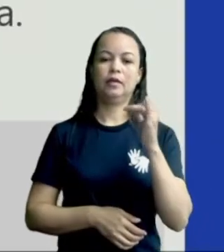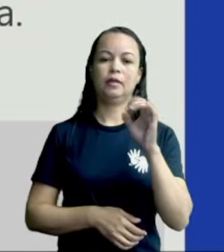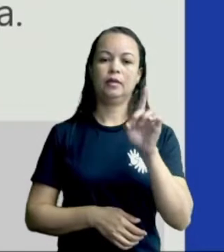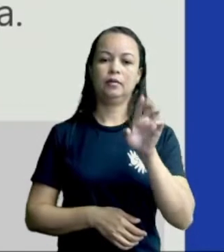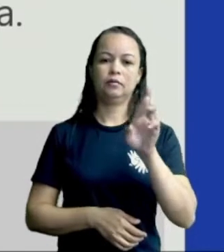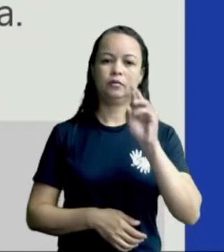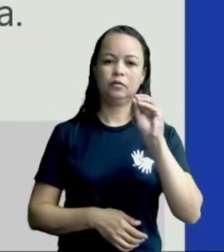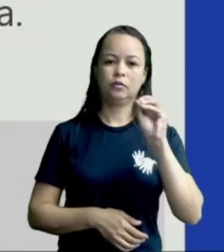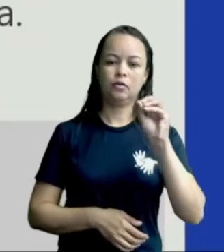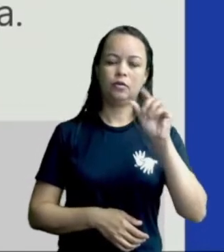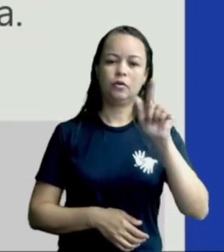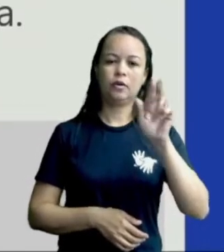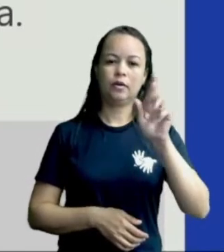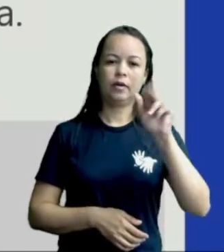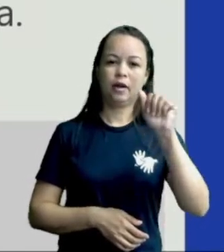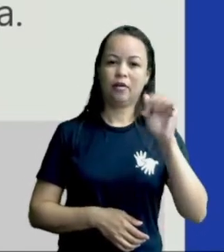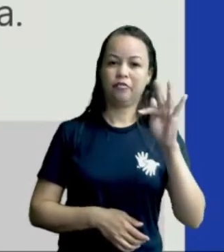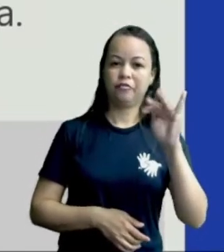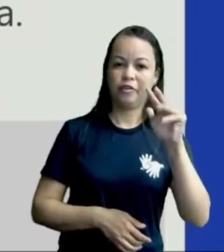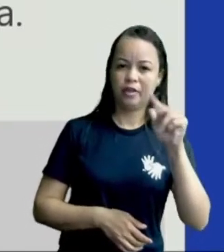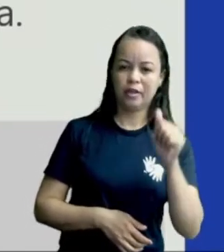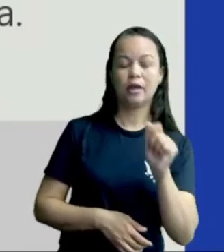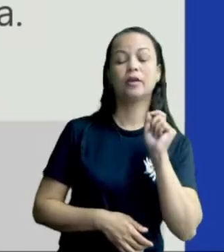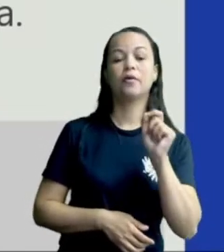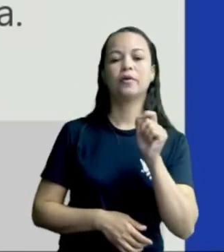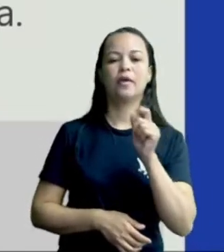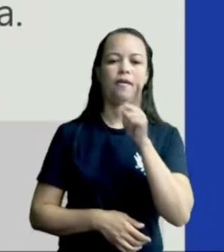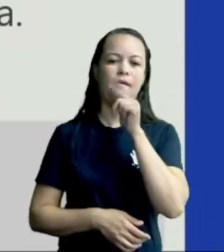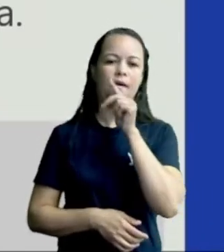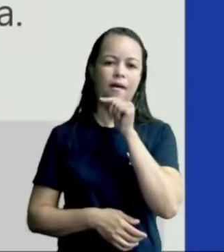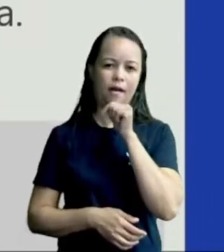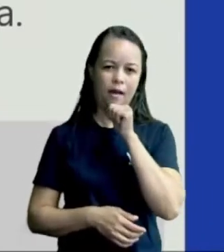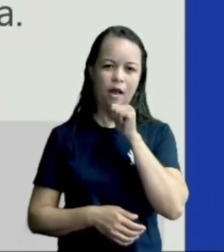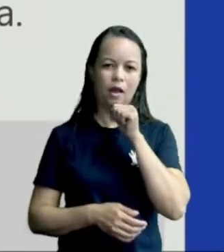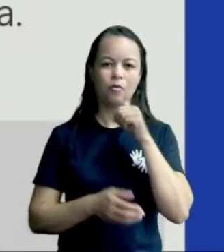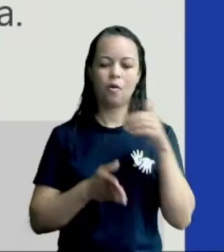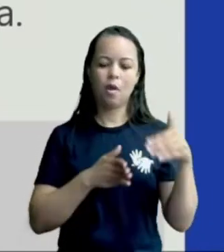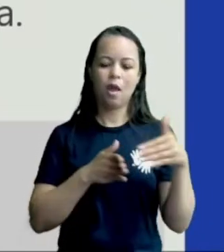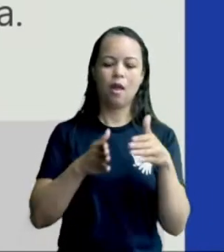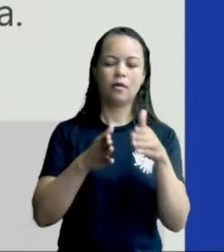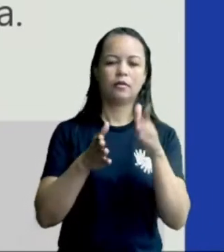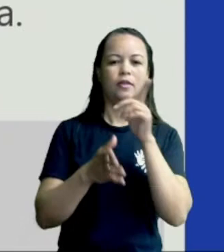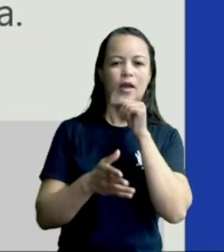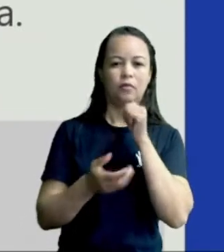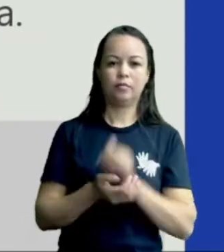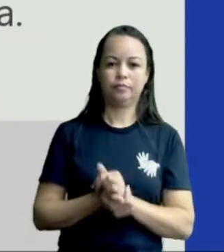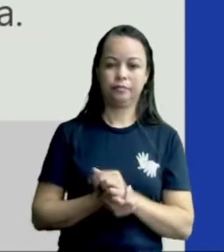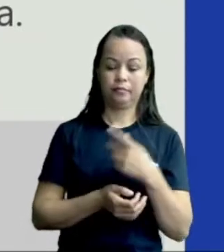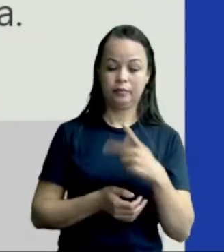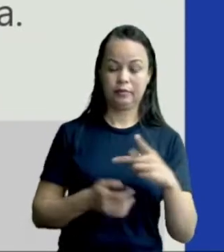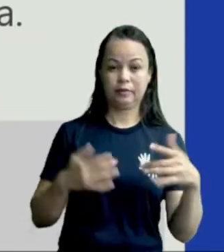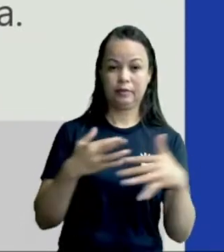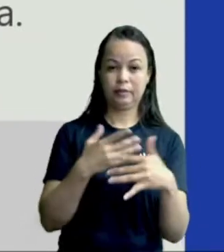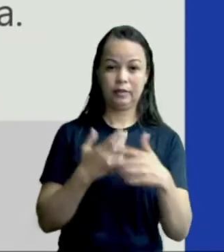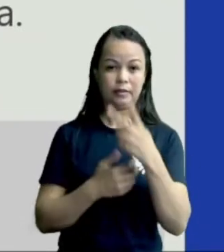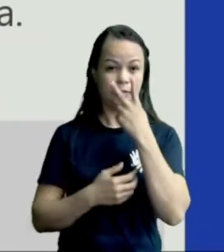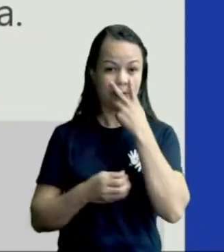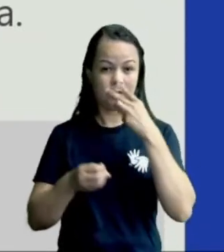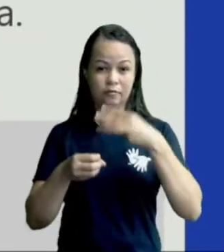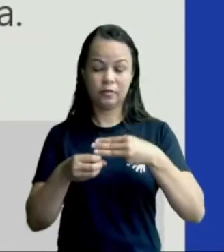Hidrografia, ou seja, a água, né? O percurso da água. O município de Vitória e Santo Antão abrange